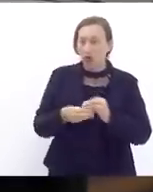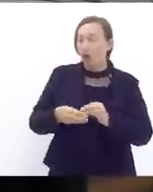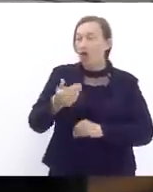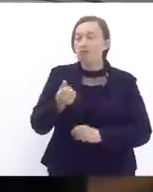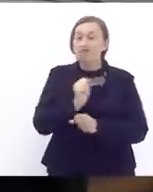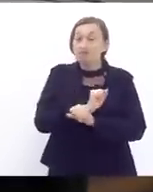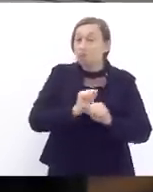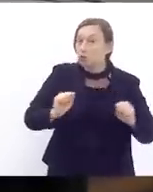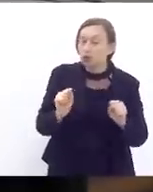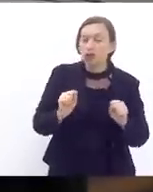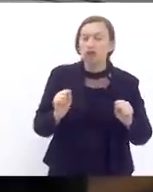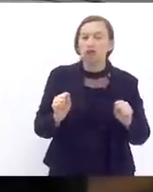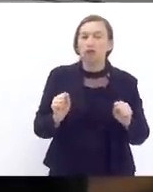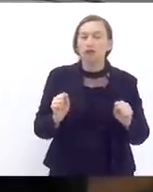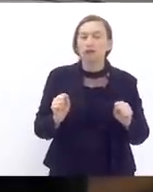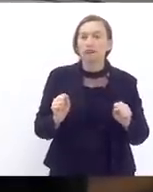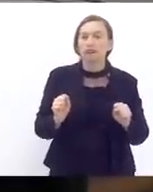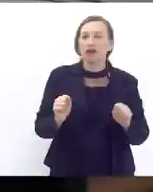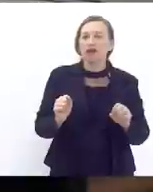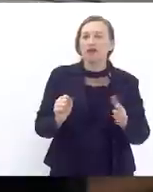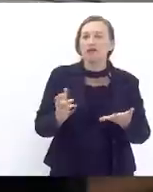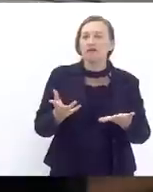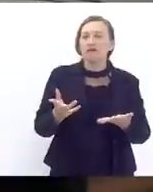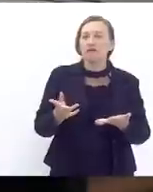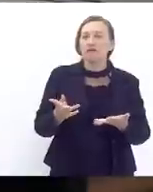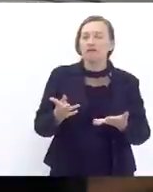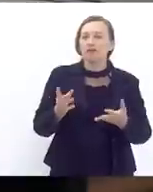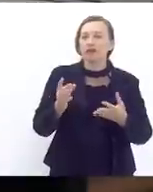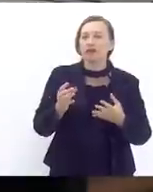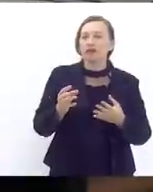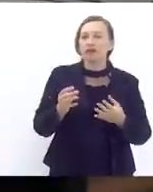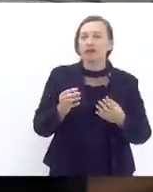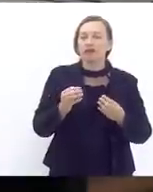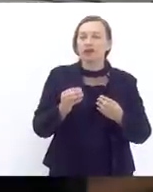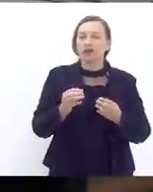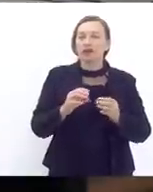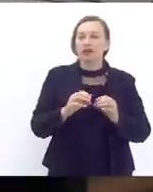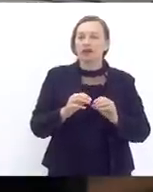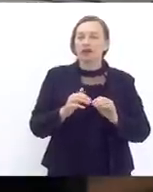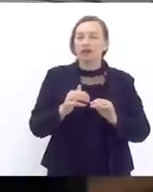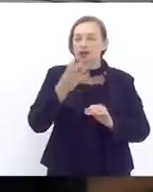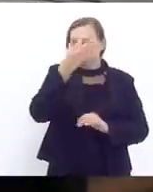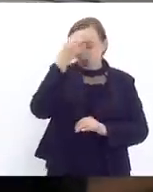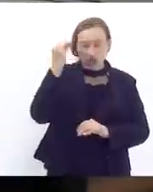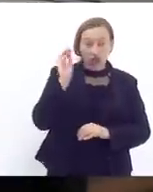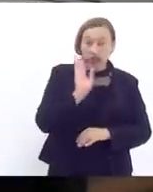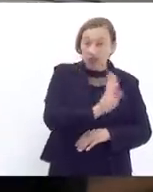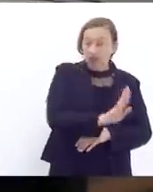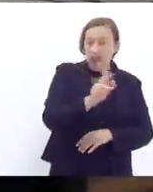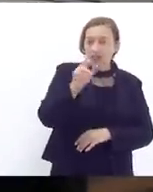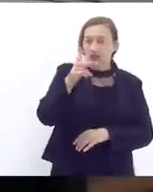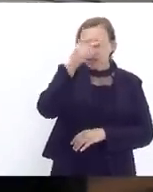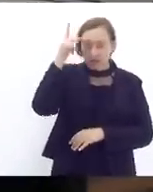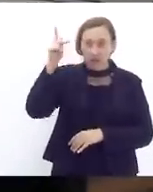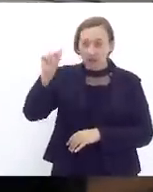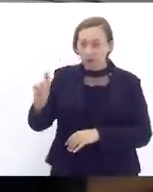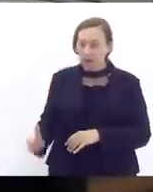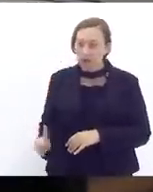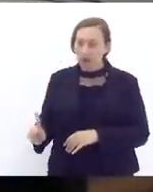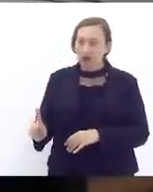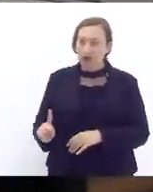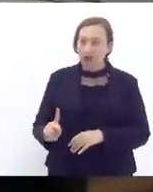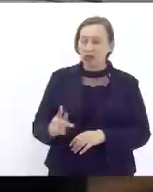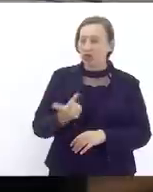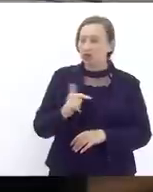a gente colocar deixar em segundo plano pensionista deixa ela sem a proteção da